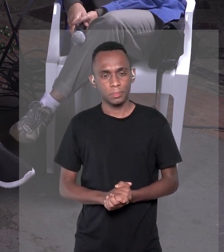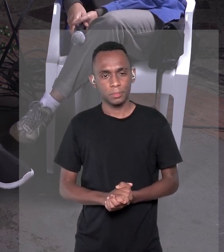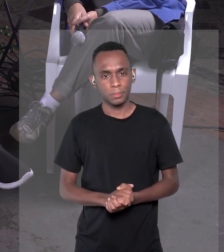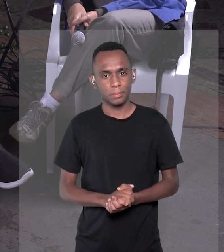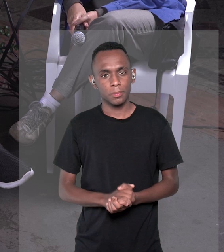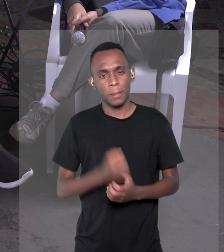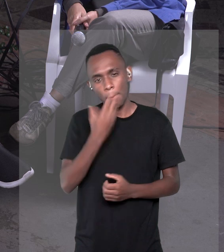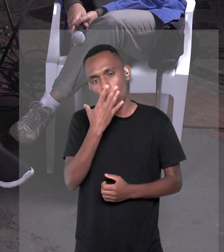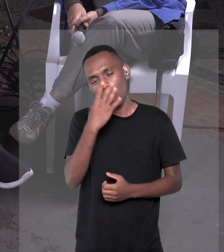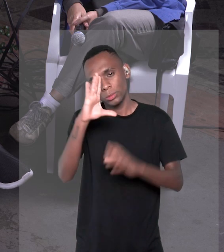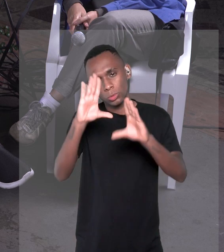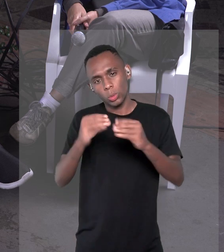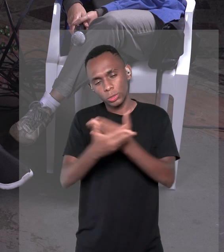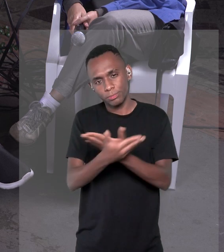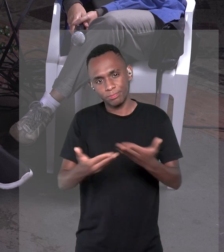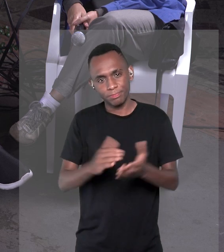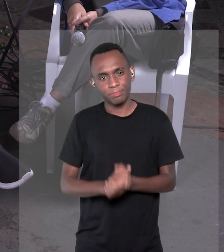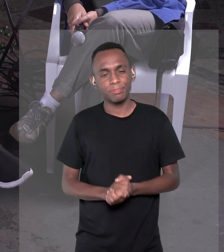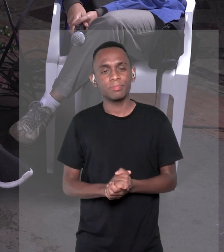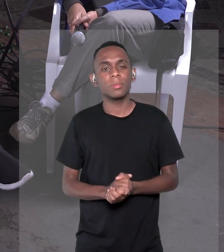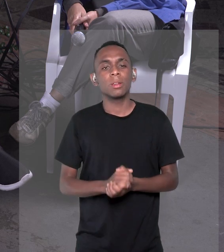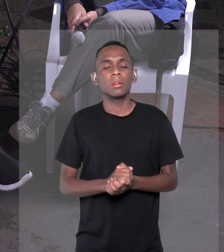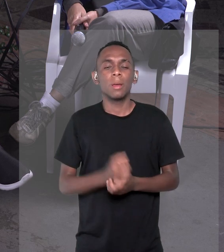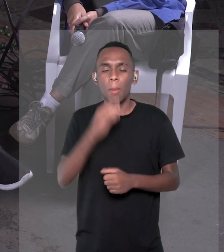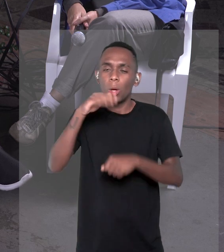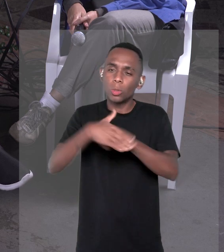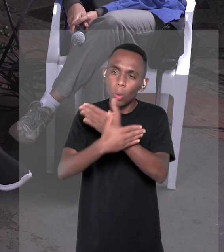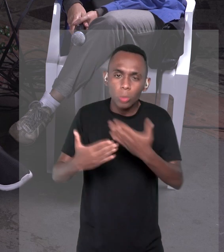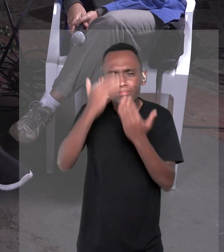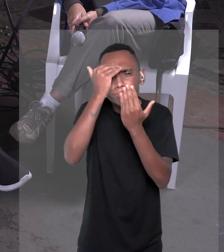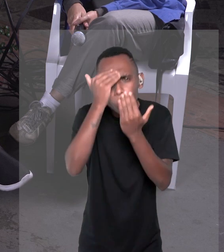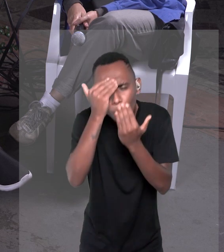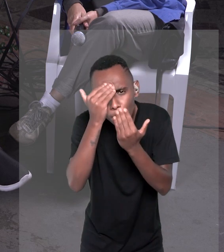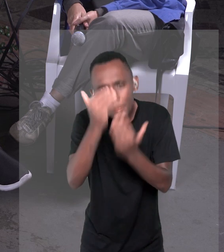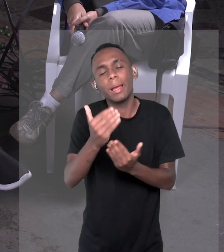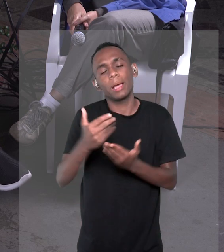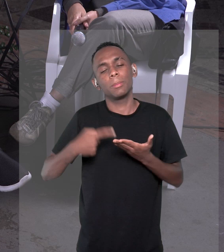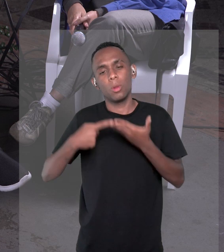obrigada pelo seu convite. É um prazer estar no Sempre um Papo.